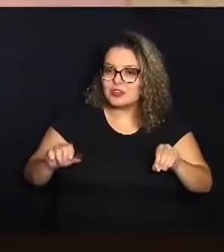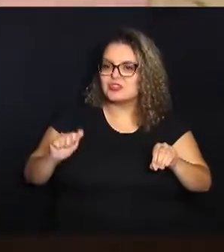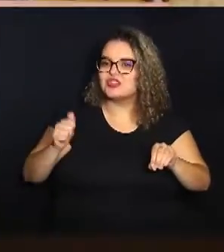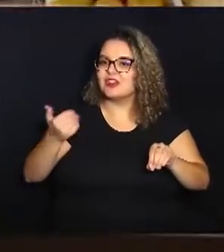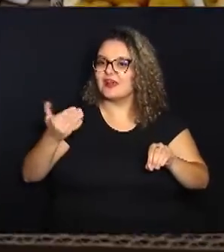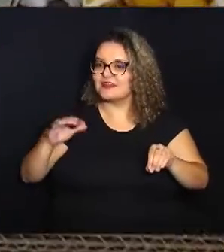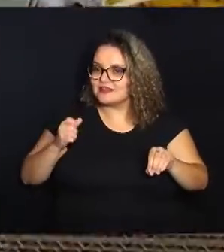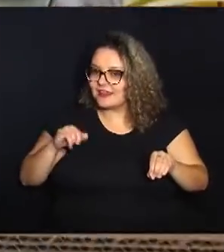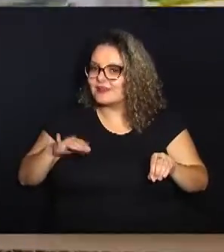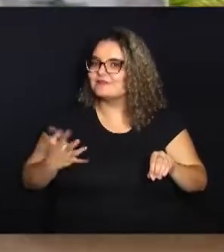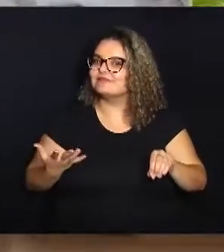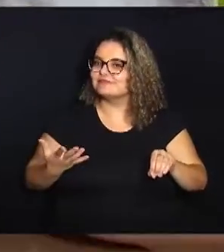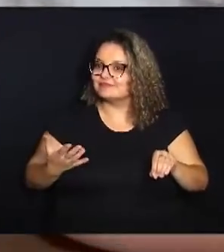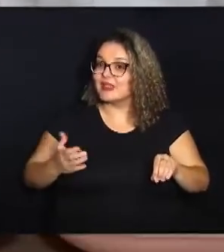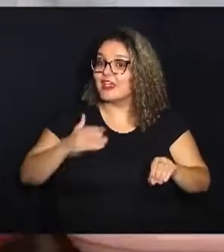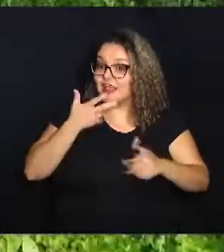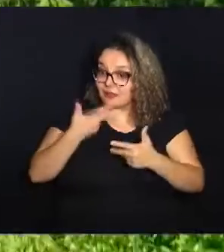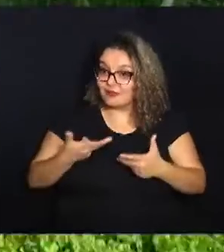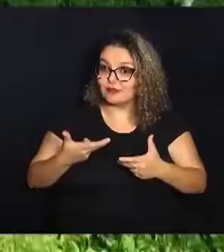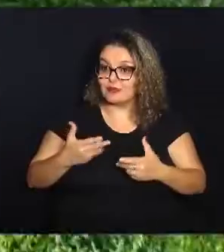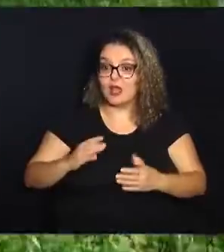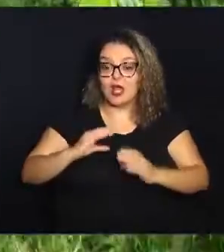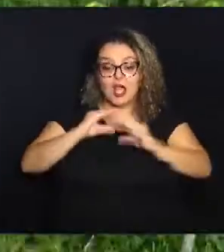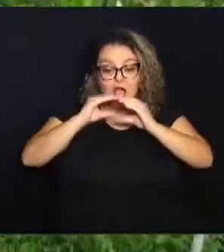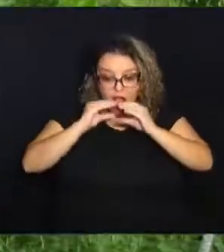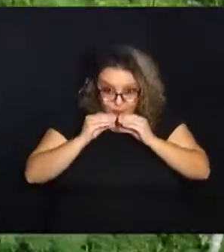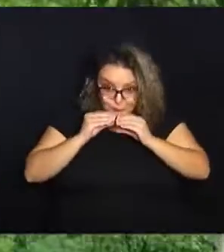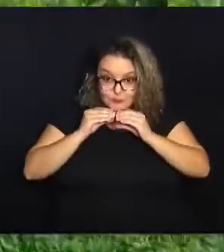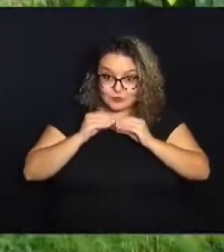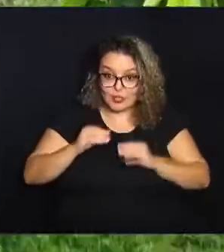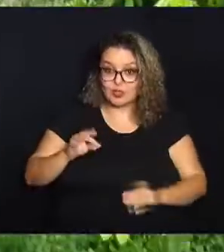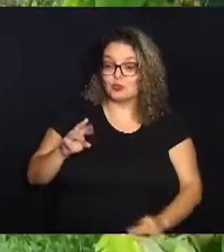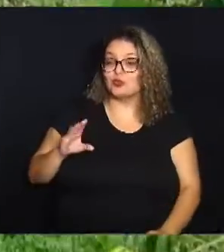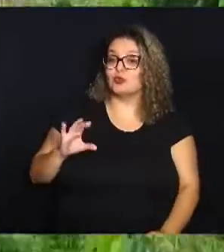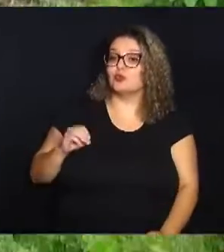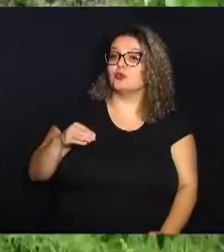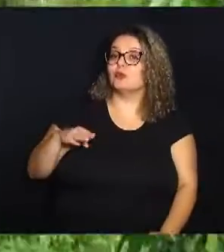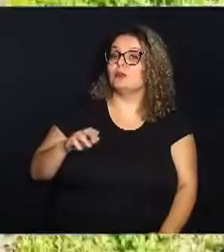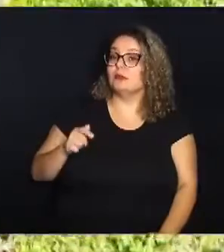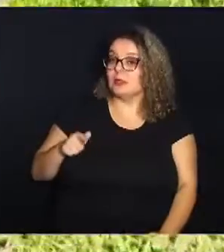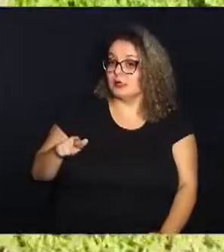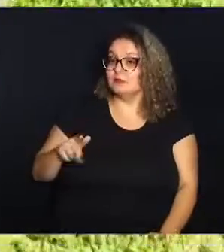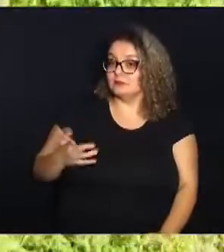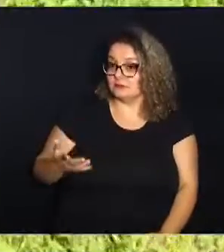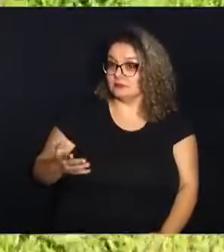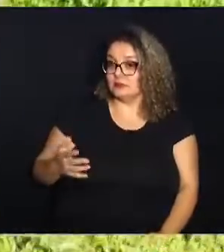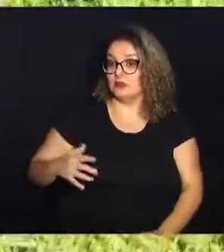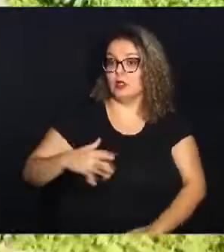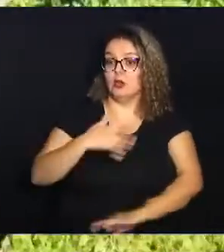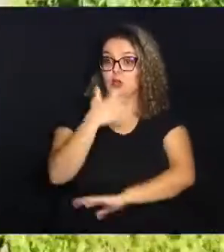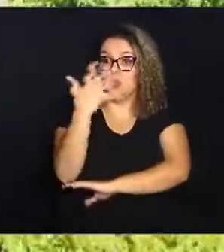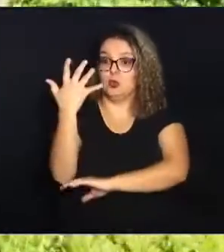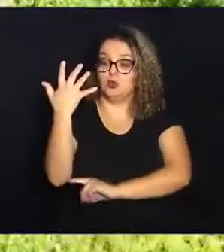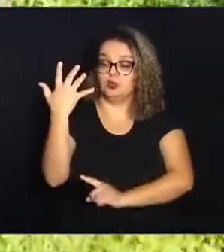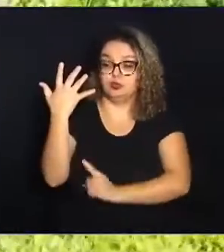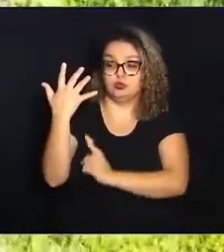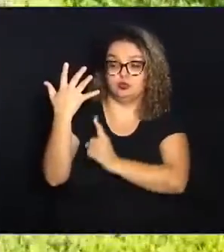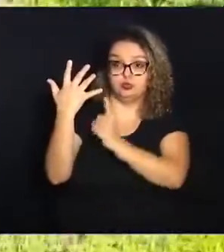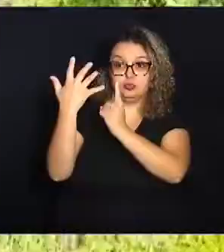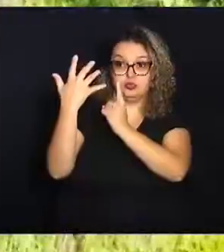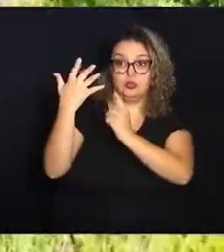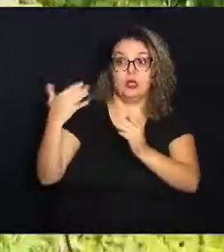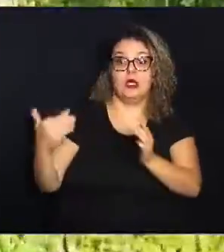fruta pode virar hambúrguer e que o fruto do tucumã do Amazonas, que é uma palmeira grande, podendo atingir